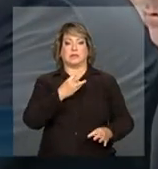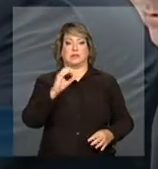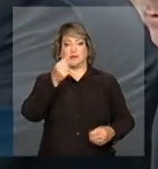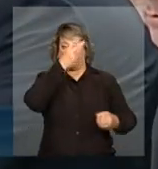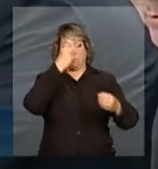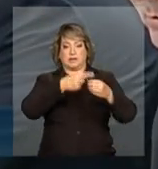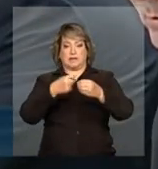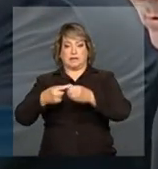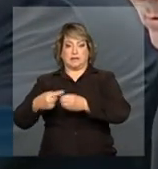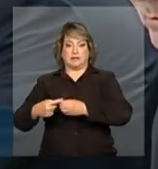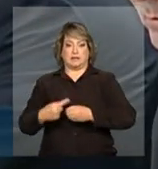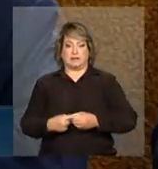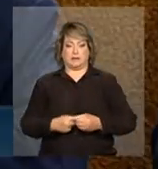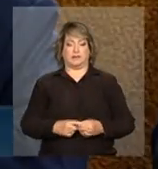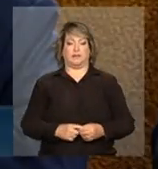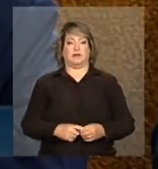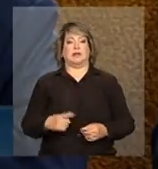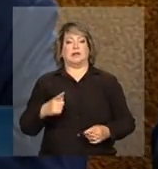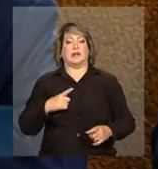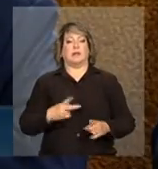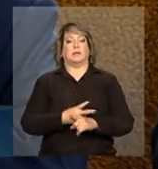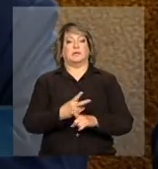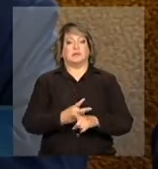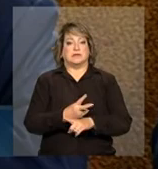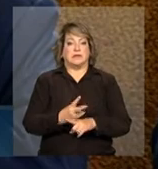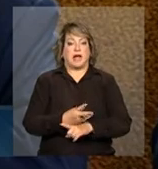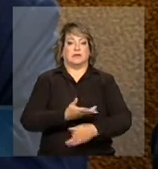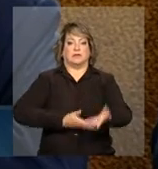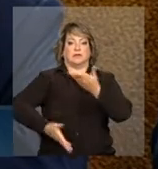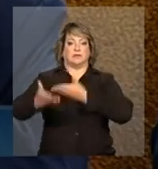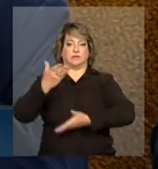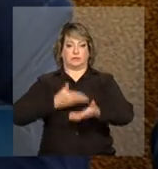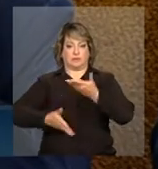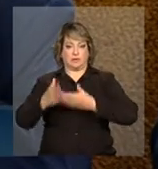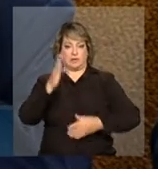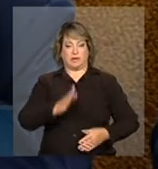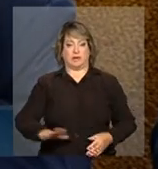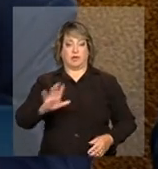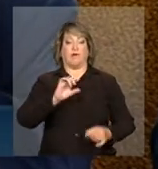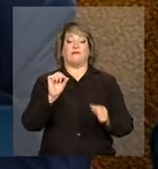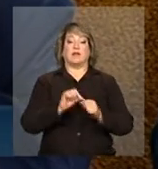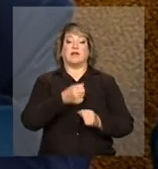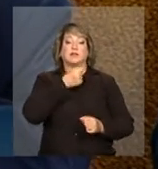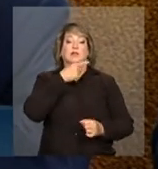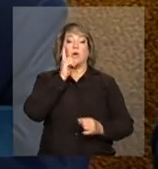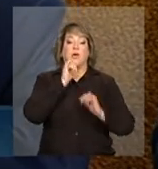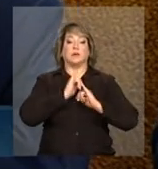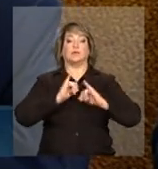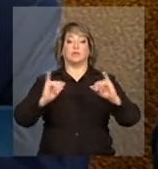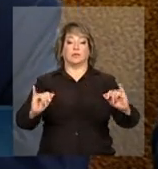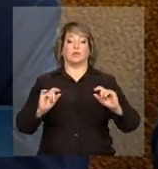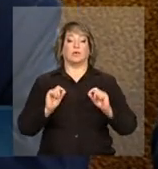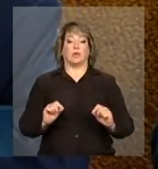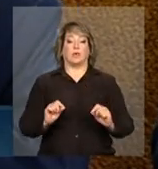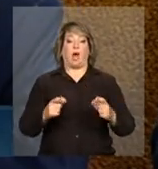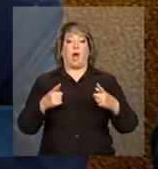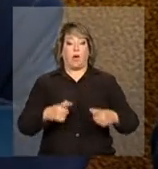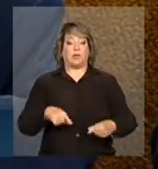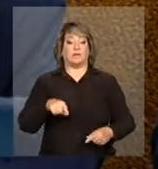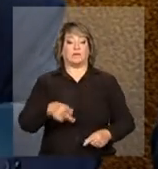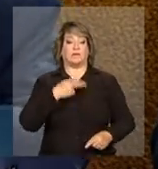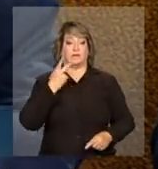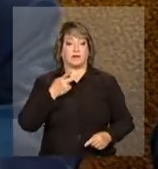municípios e que tem buscado se articular em nível nacional, fez ontem uma nota, né, onde ela